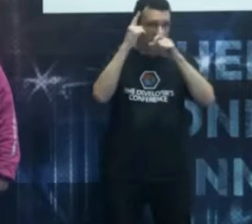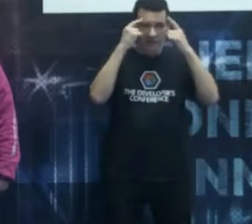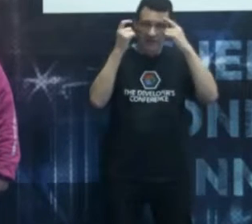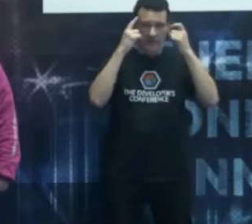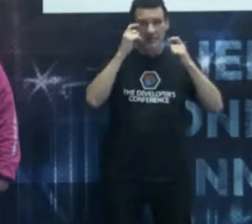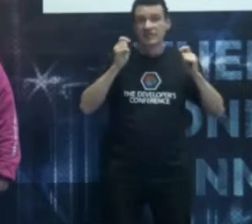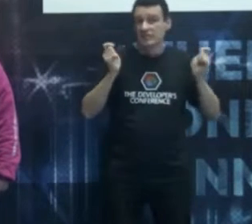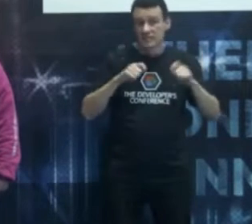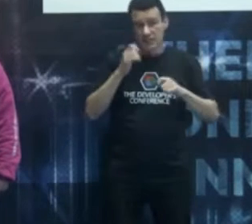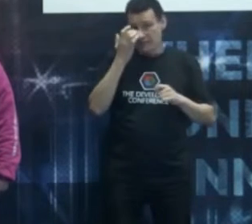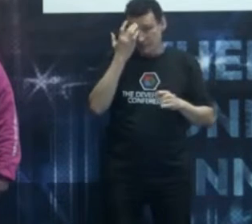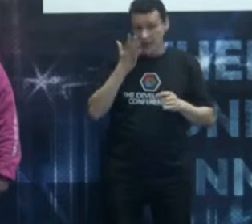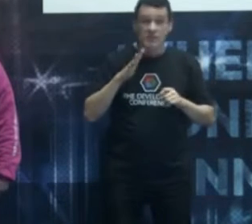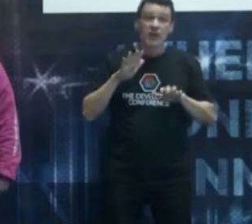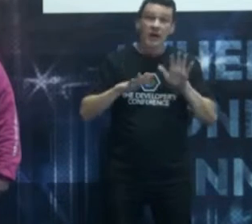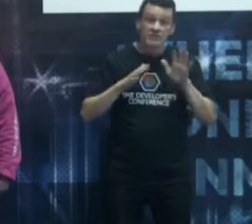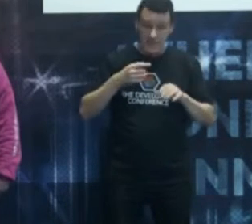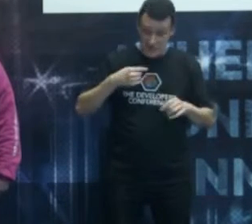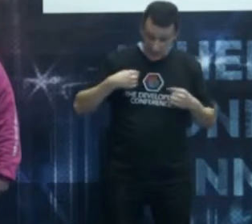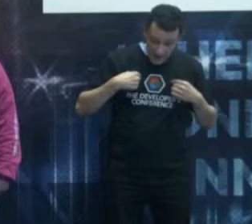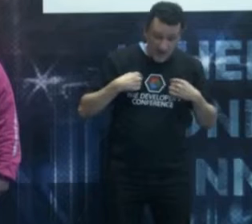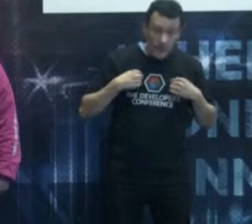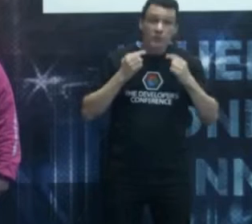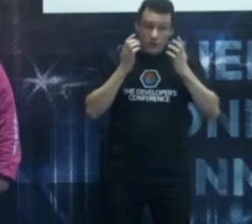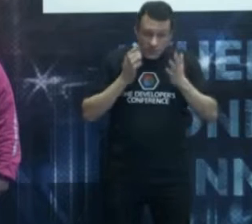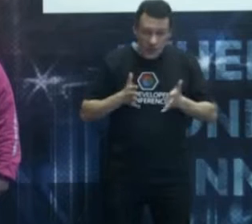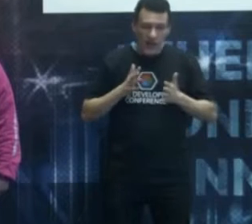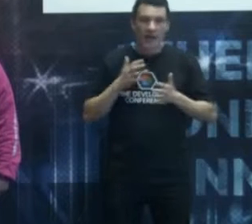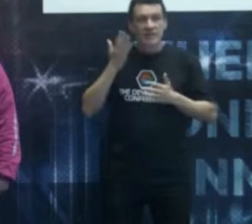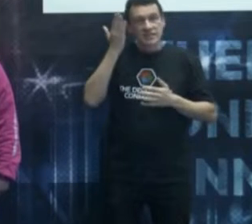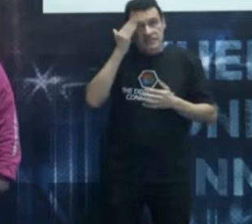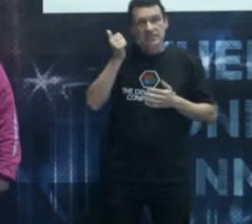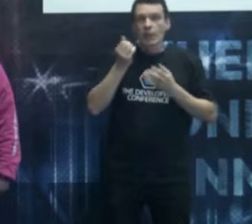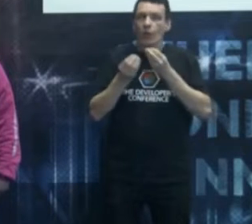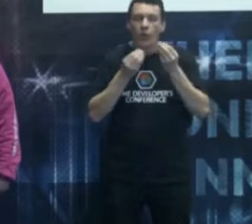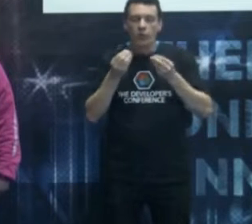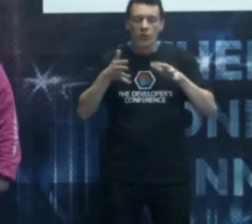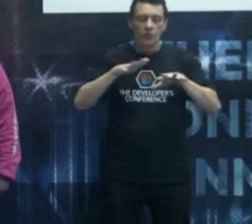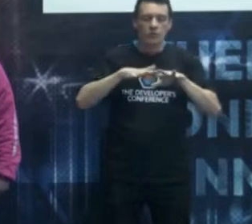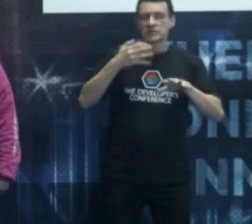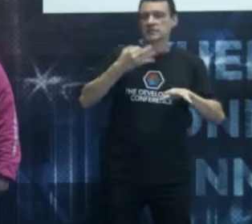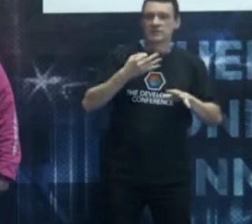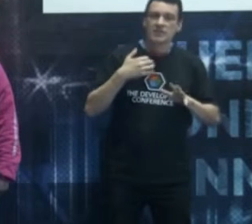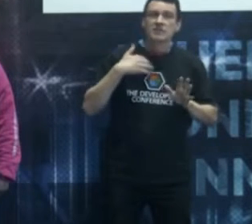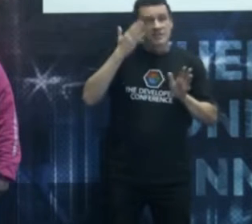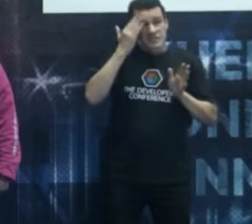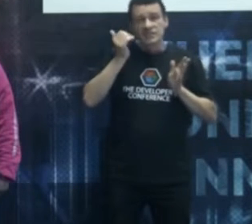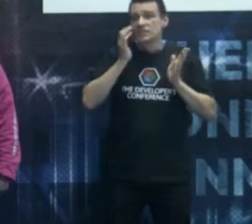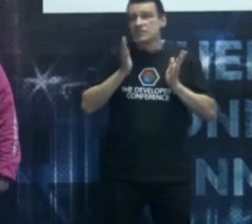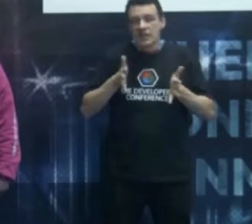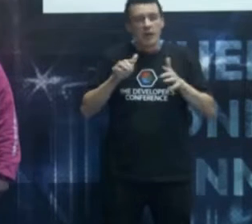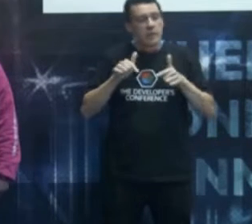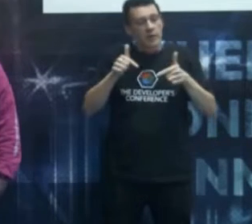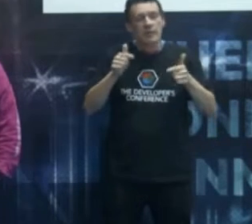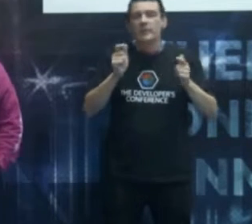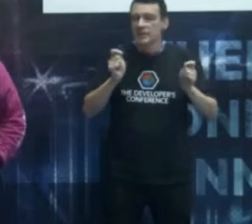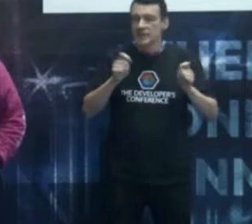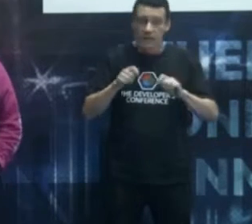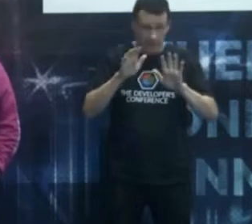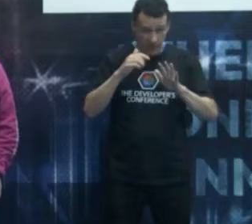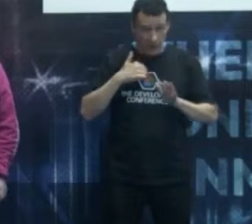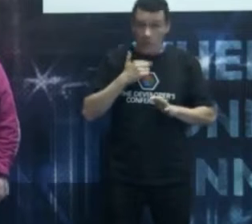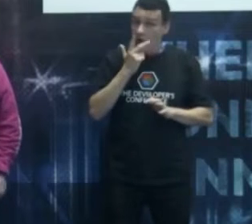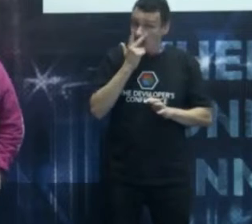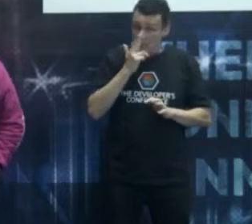muito conhecimento da nossa inclusão. Eu não acredito que seja difícil, eu acredito que falta, de fato, a intenção de